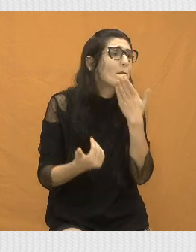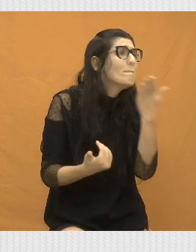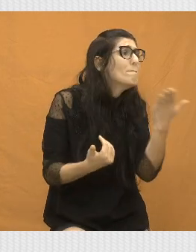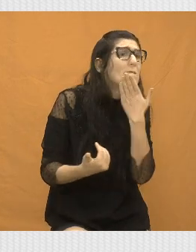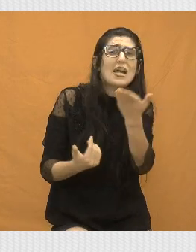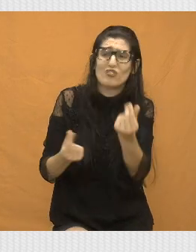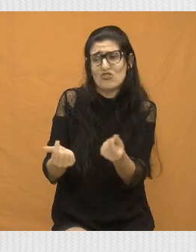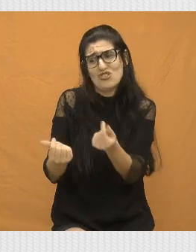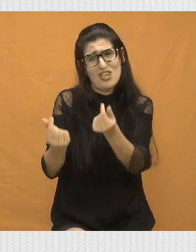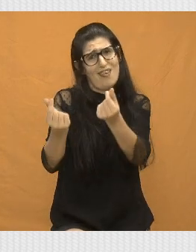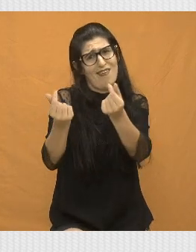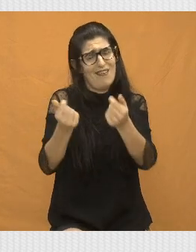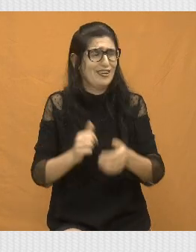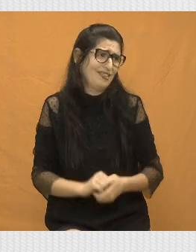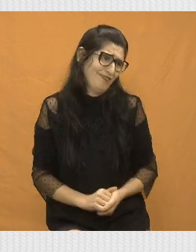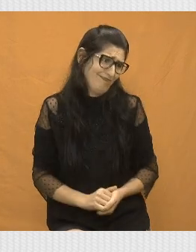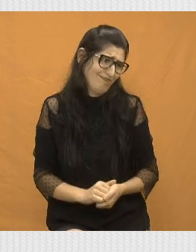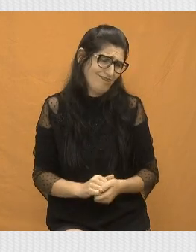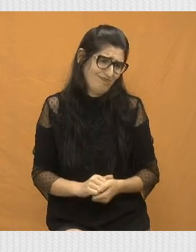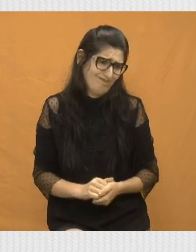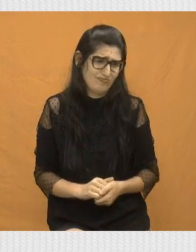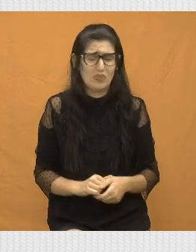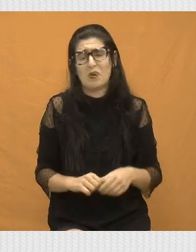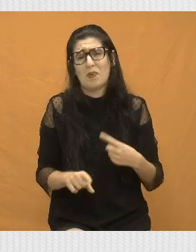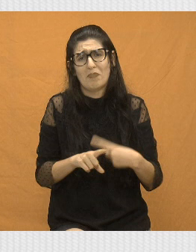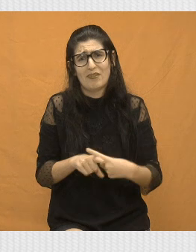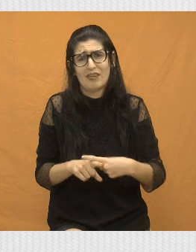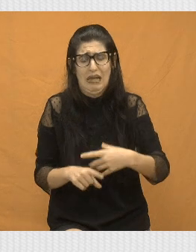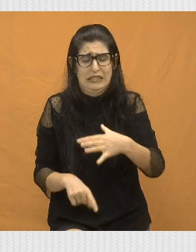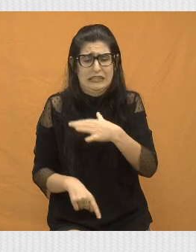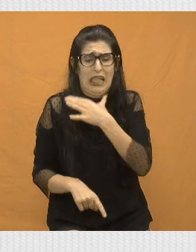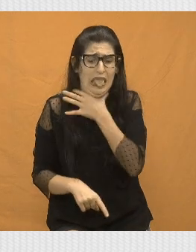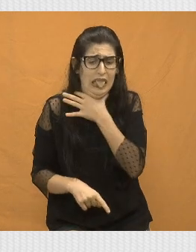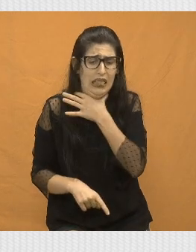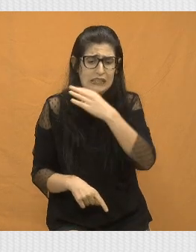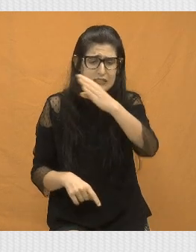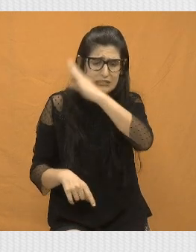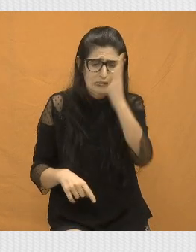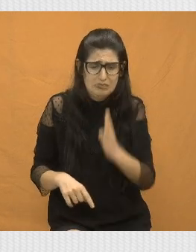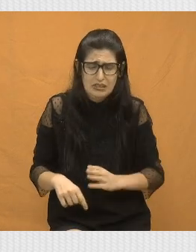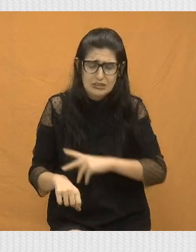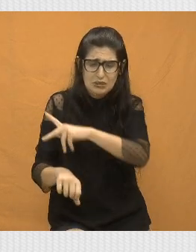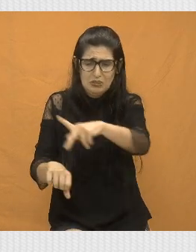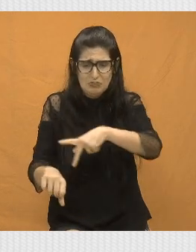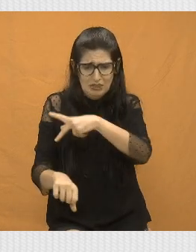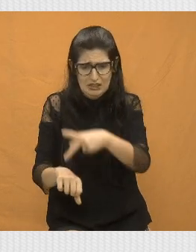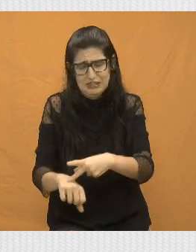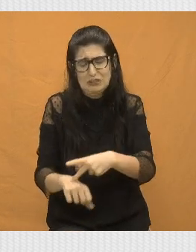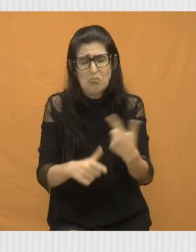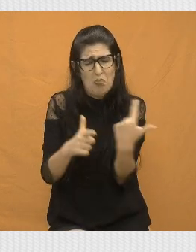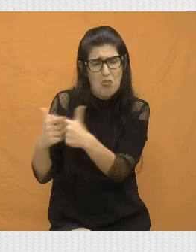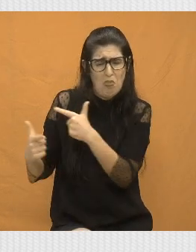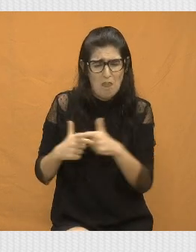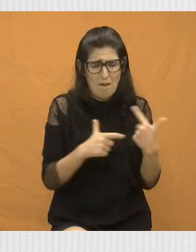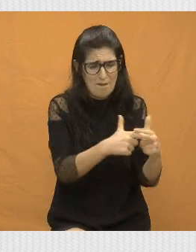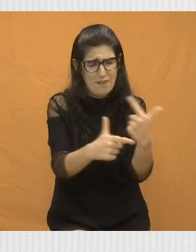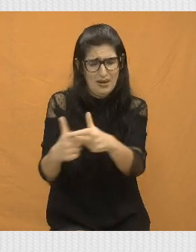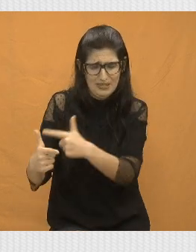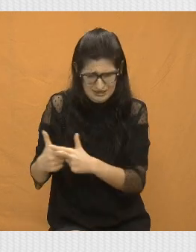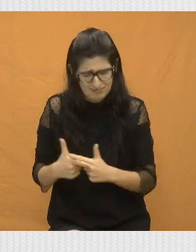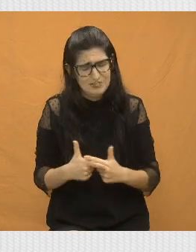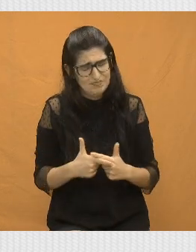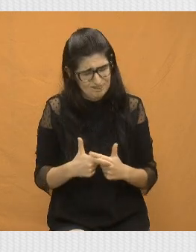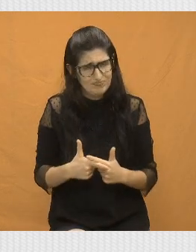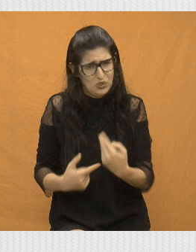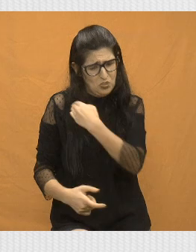pouco escassos devido à crise econômica do país, né? Lá o governo federal, principalmente, ele tem segurado um pouquinho